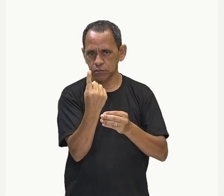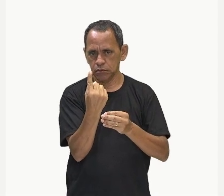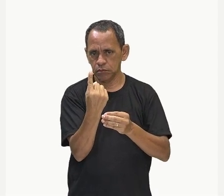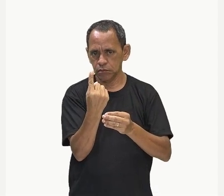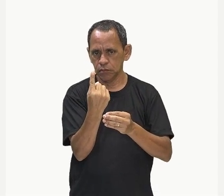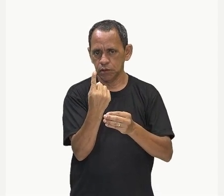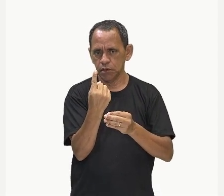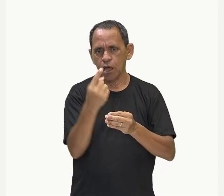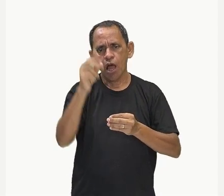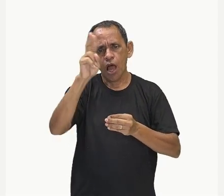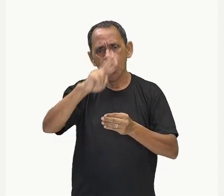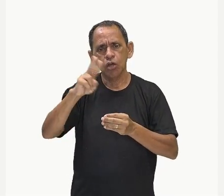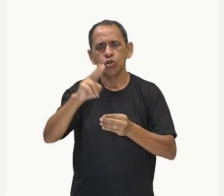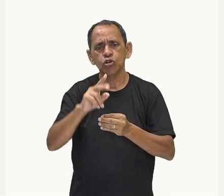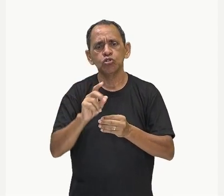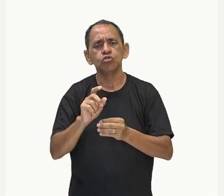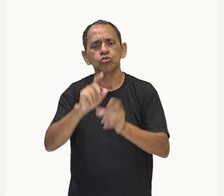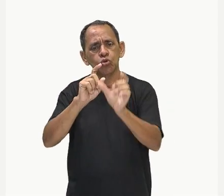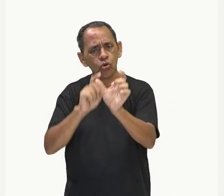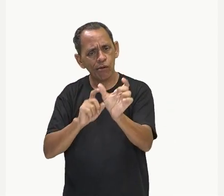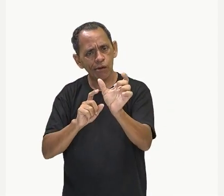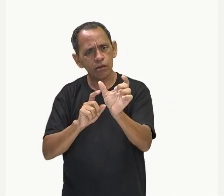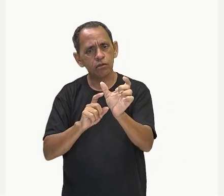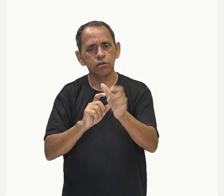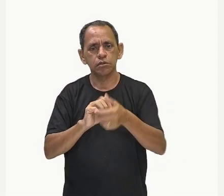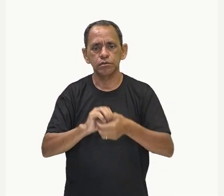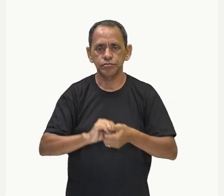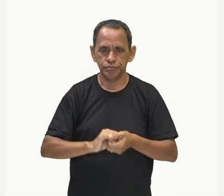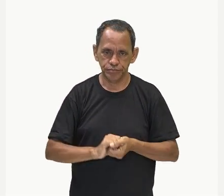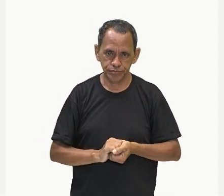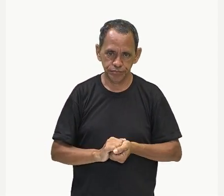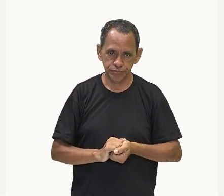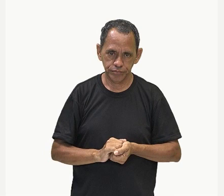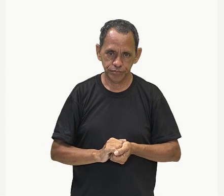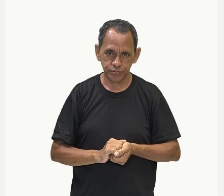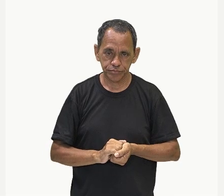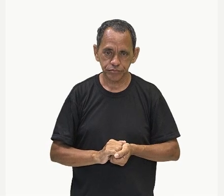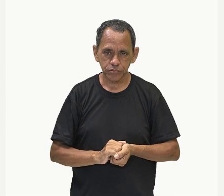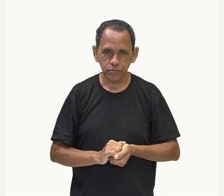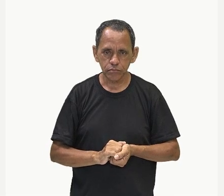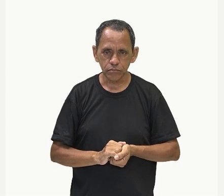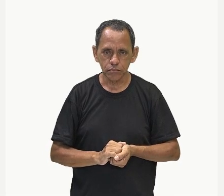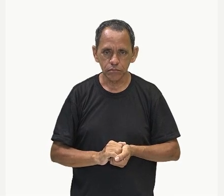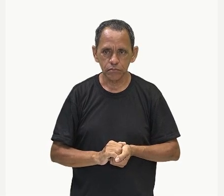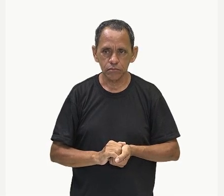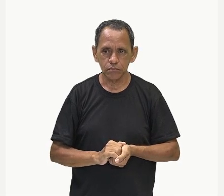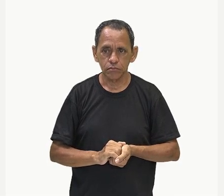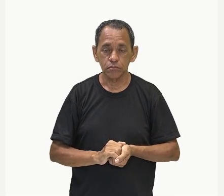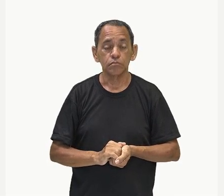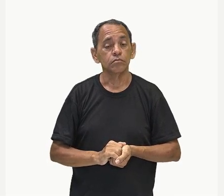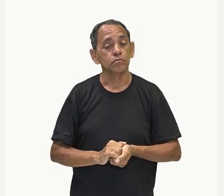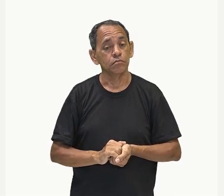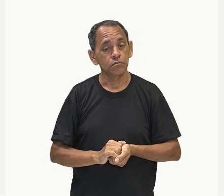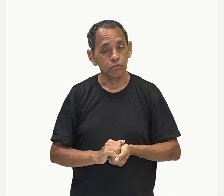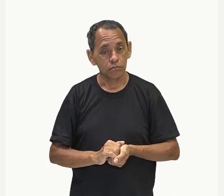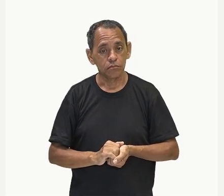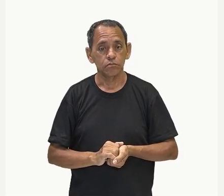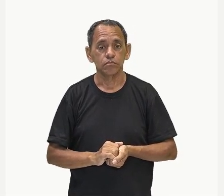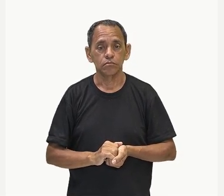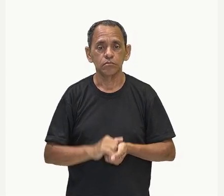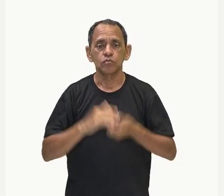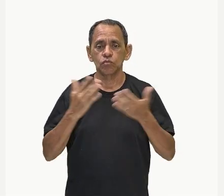outra casa e eu viro 1,0. Tudo bem? Nessa representação, verificamos que a